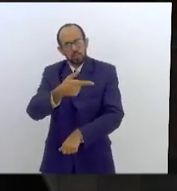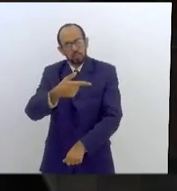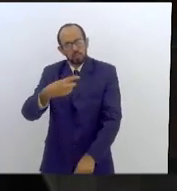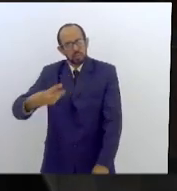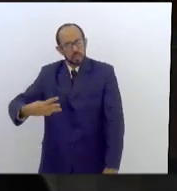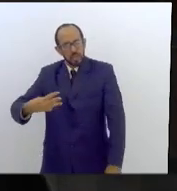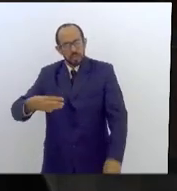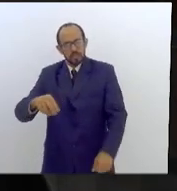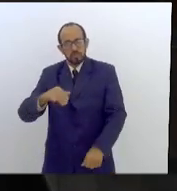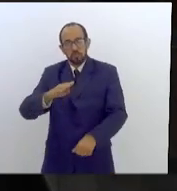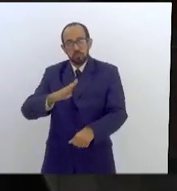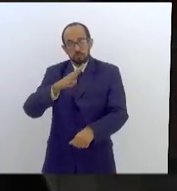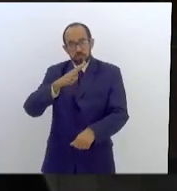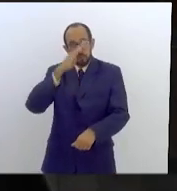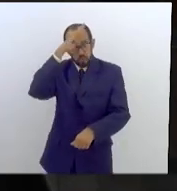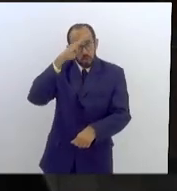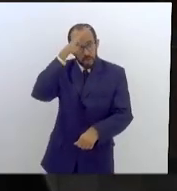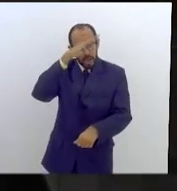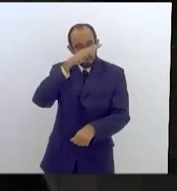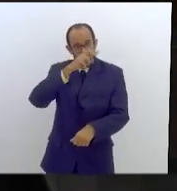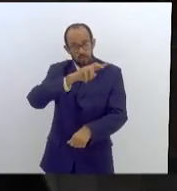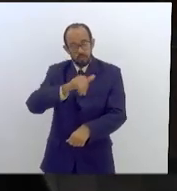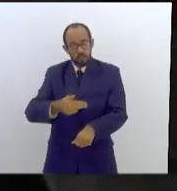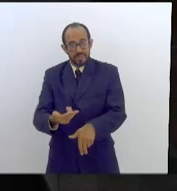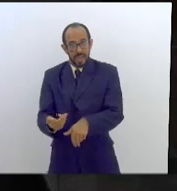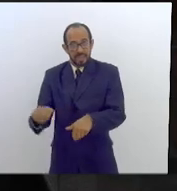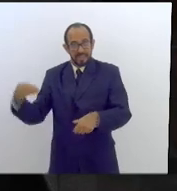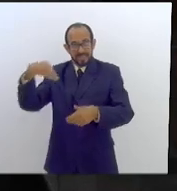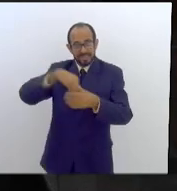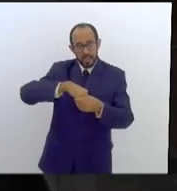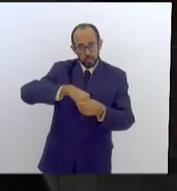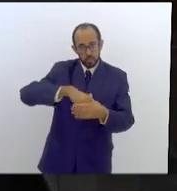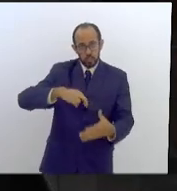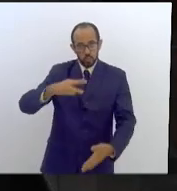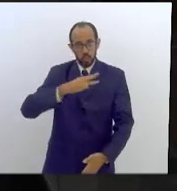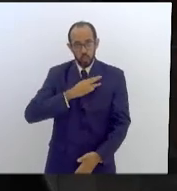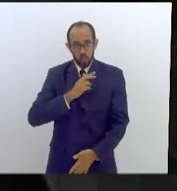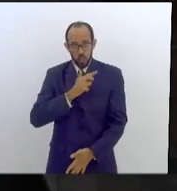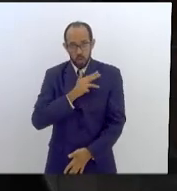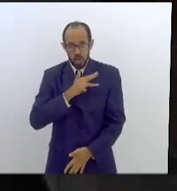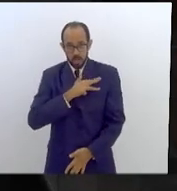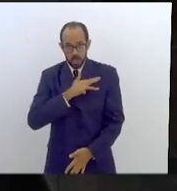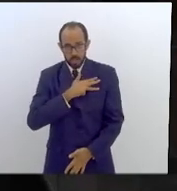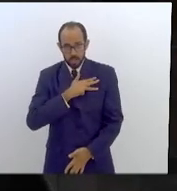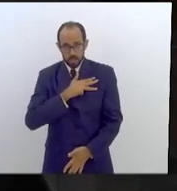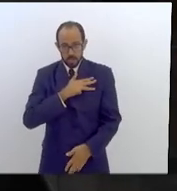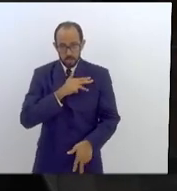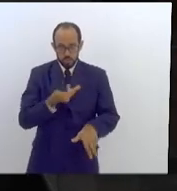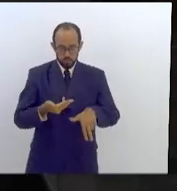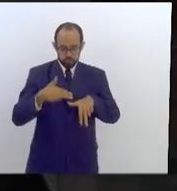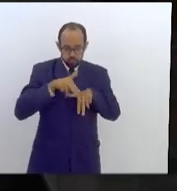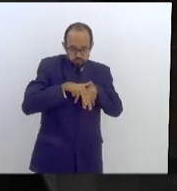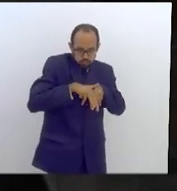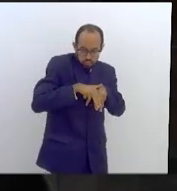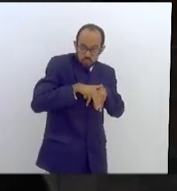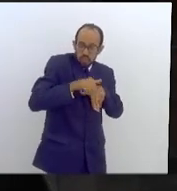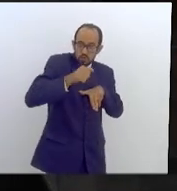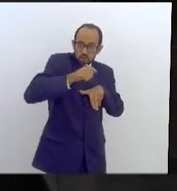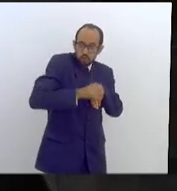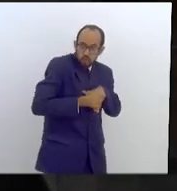de Lula no corpo de Lula não é para todos ficarem tranquilos tudo está resolvido